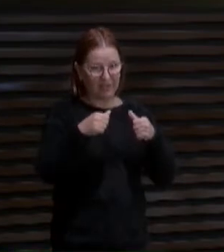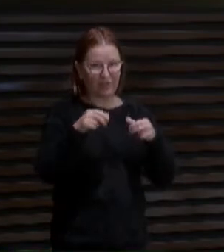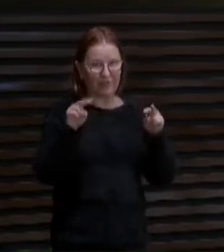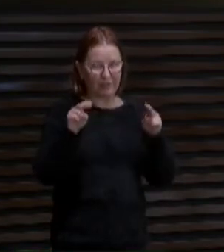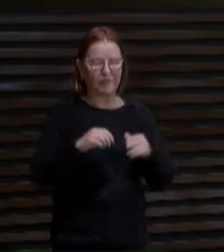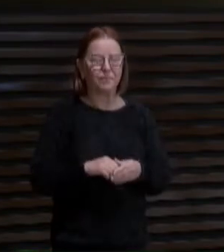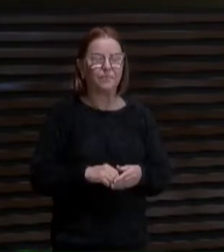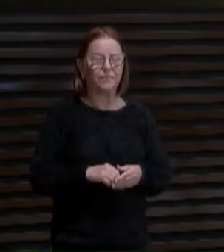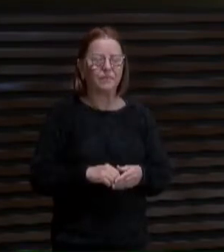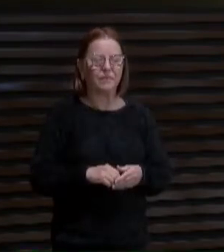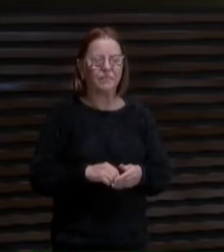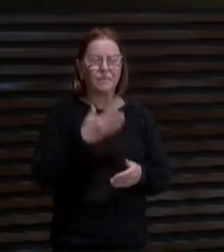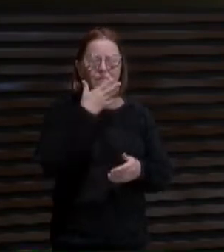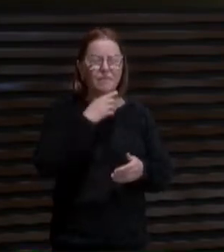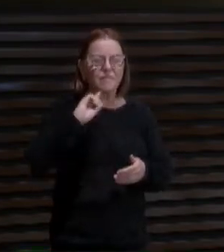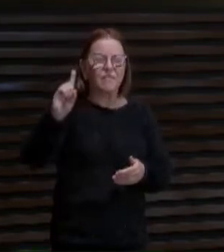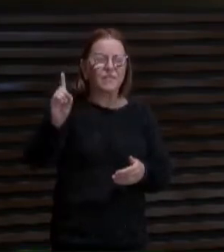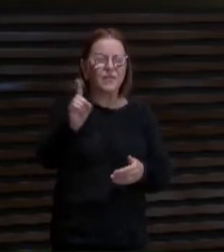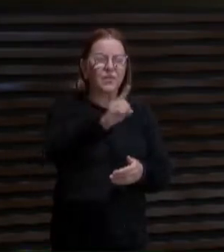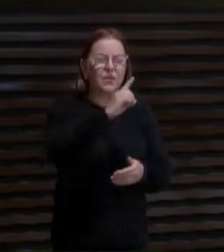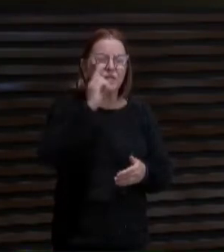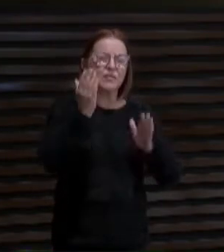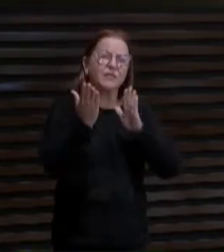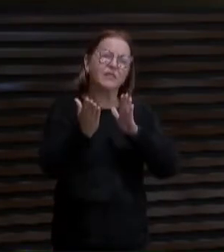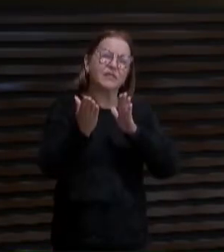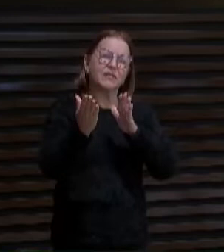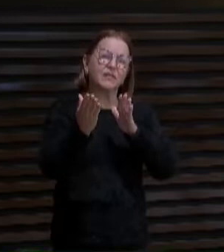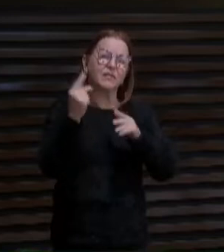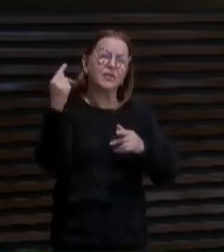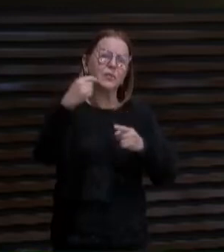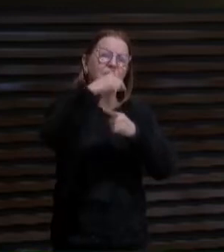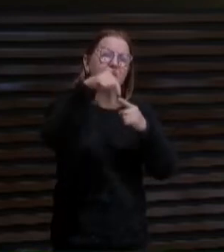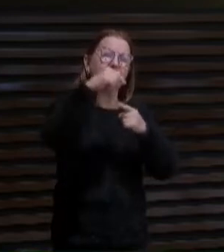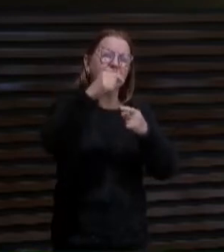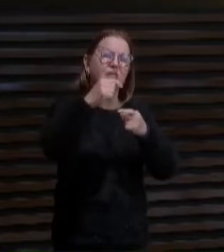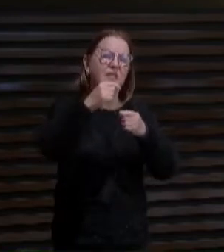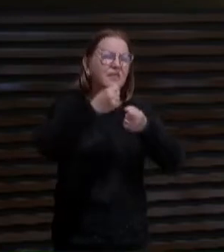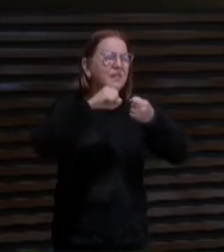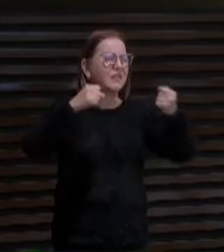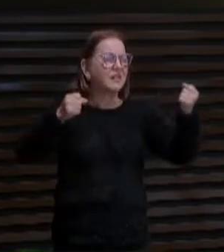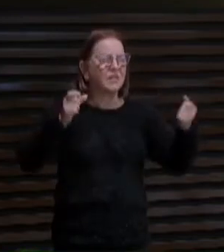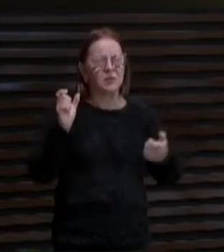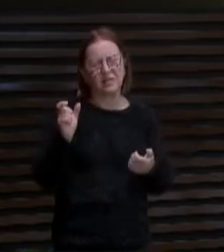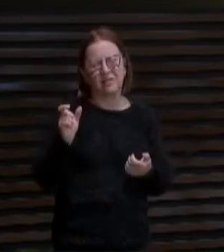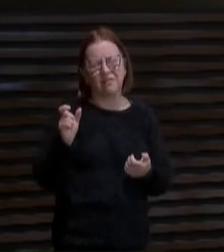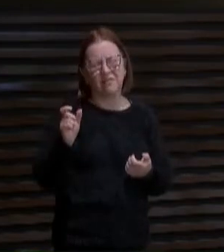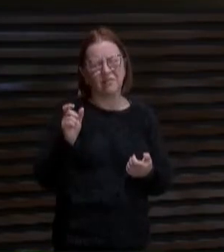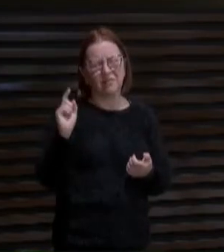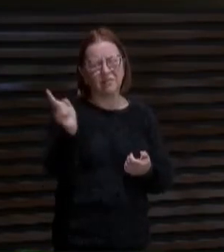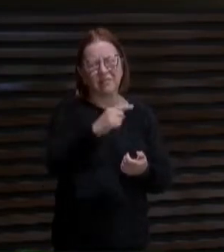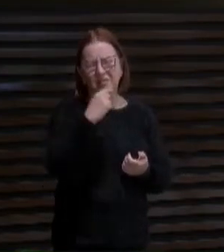pai nós estamos diante da tua santa e Escelsa palavra nós não temos a capacidade de